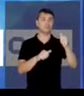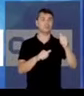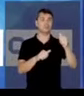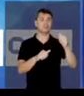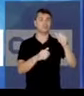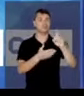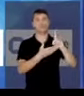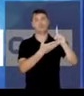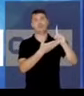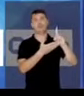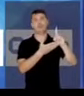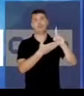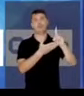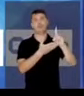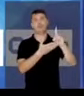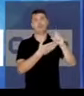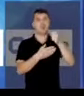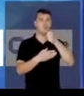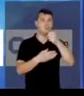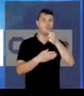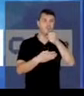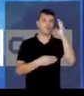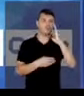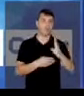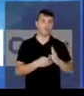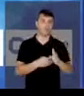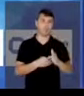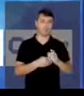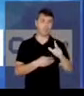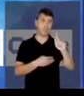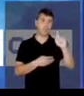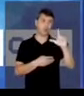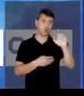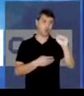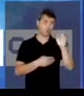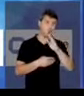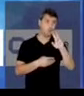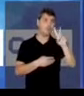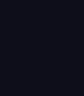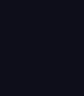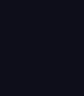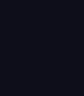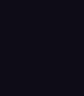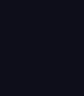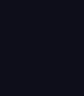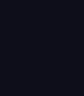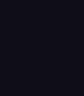campanha. Eu quero saber se ele tem estrutura, sabe, para aguentar uma campanha.